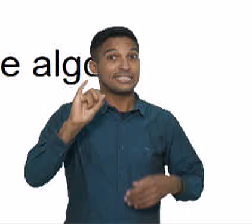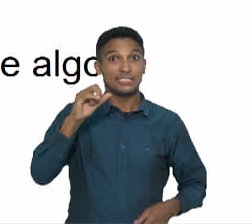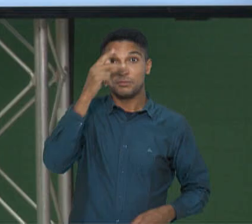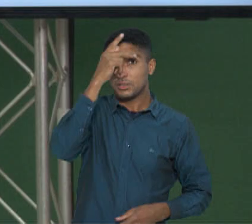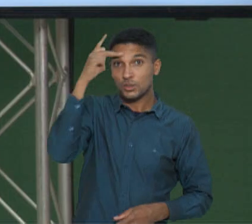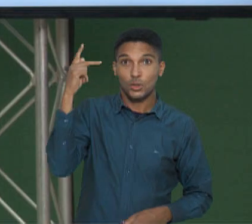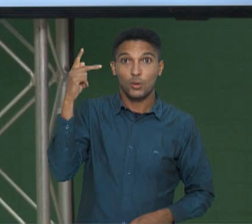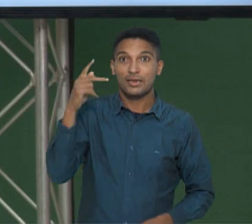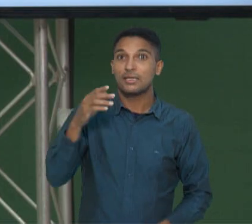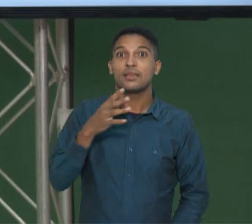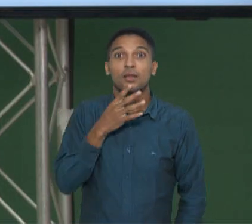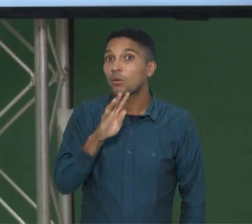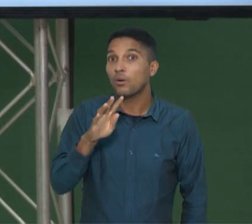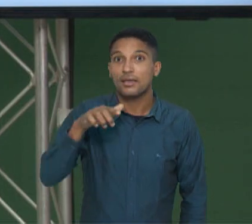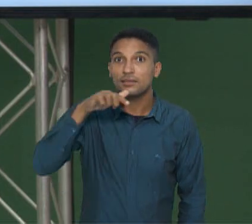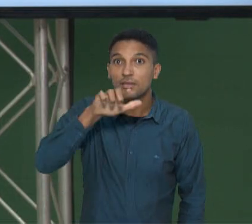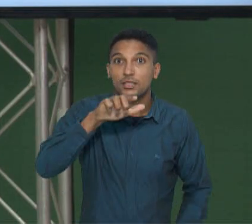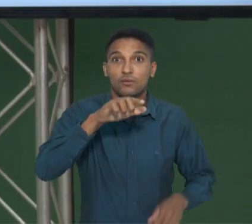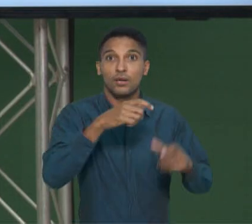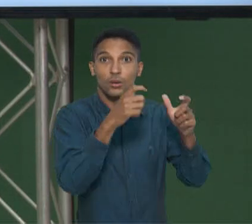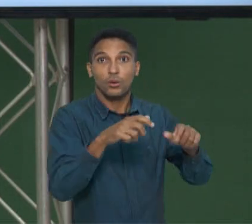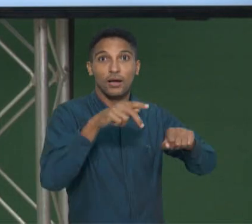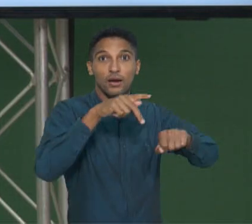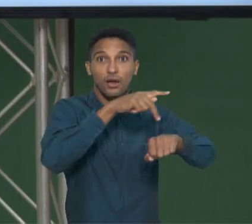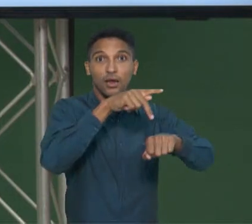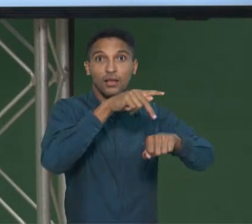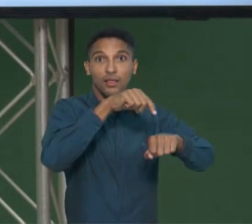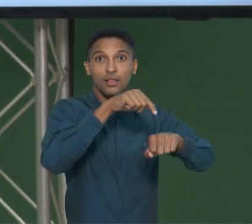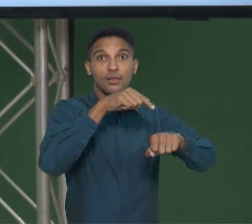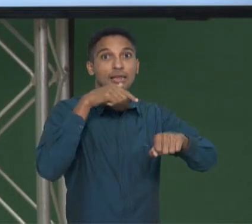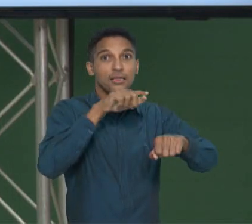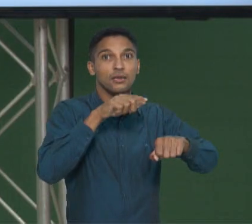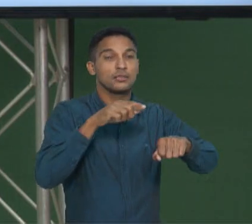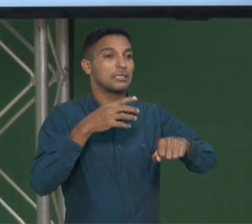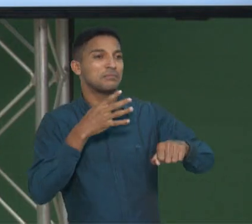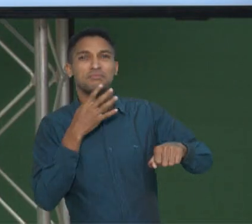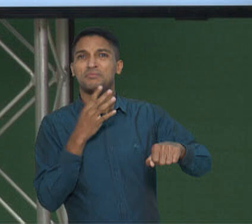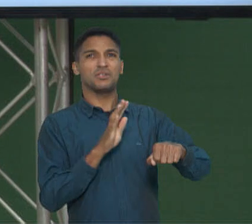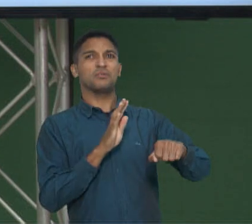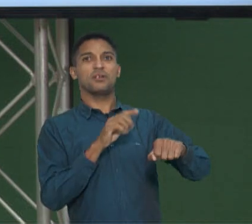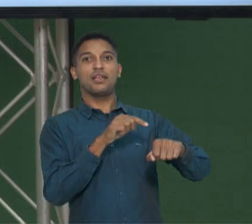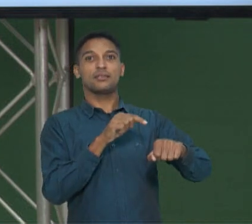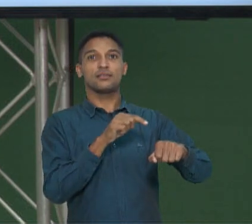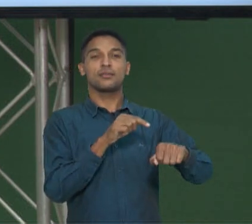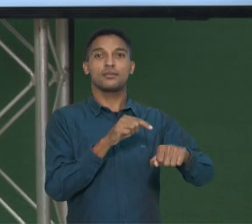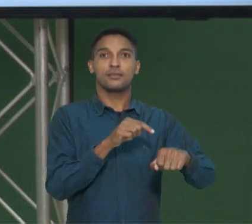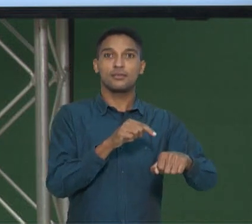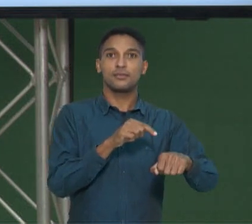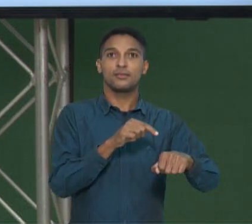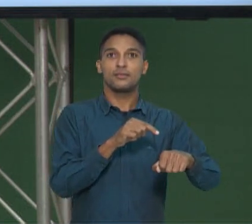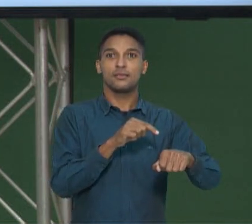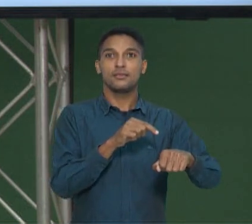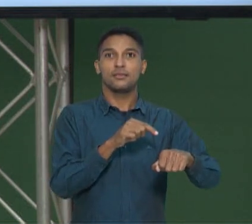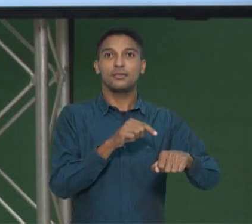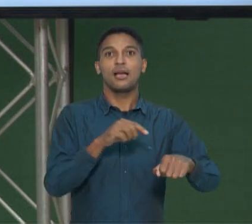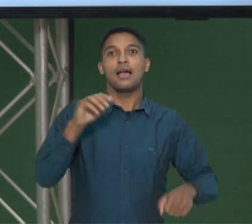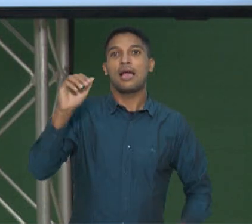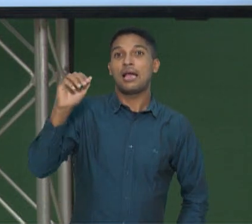seja, 78%, né, fala que desconhecer a língua Quando fala língua, né?